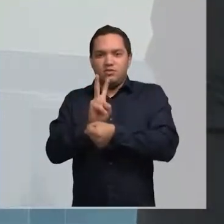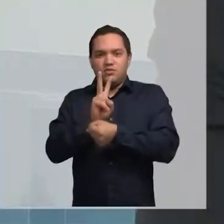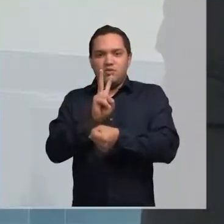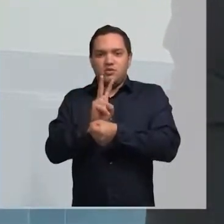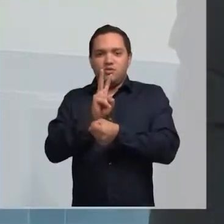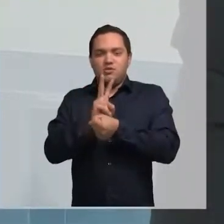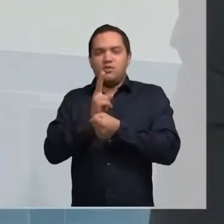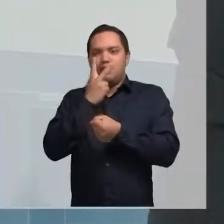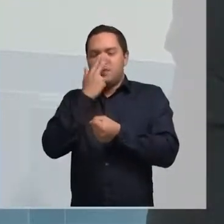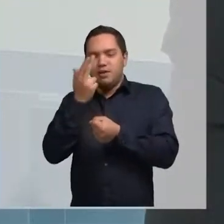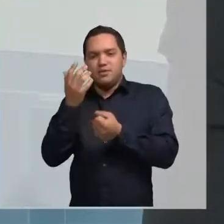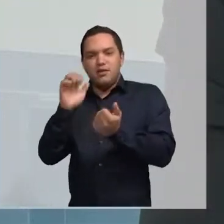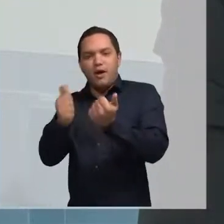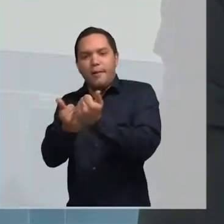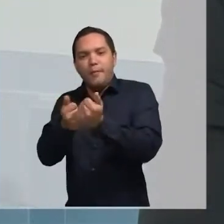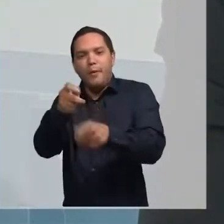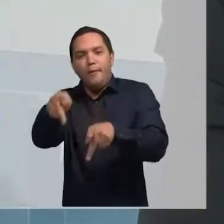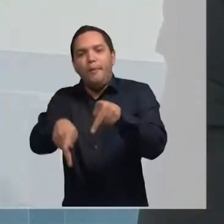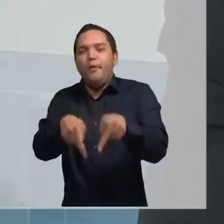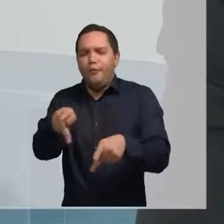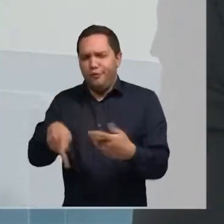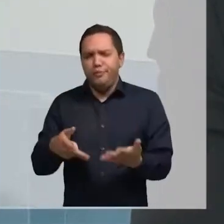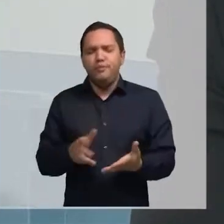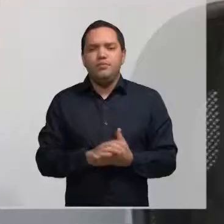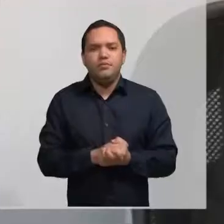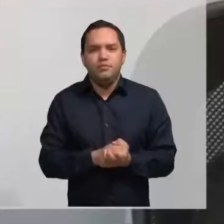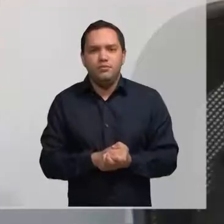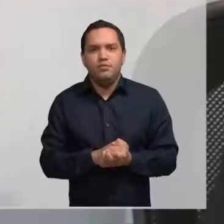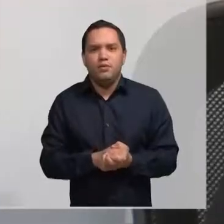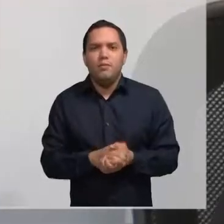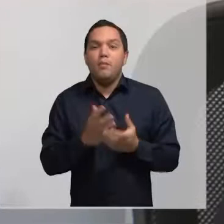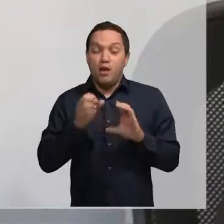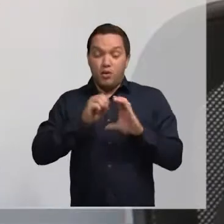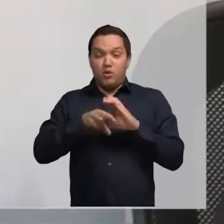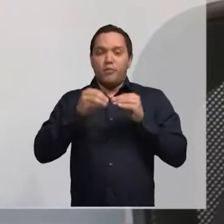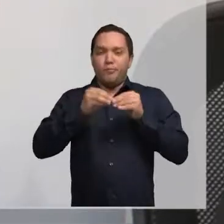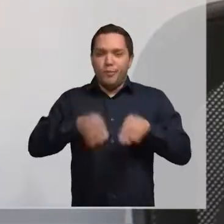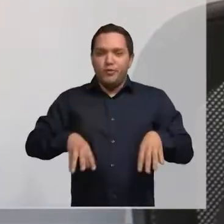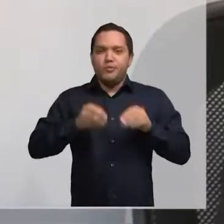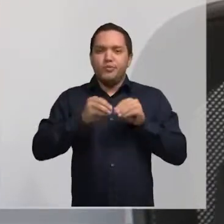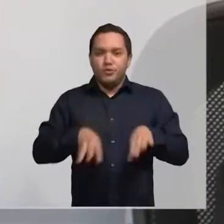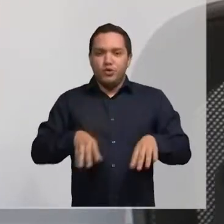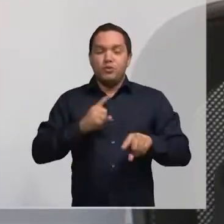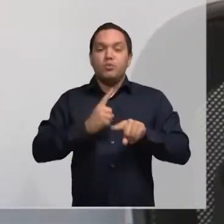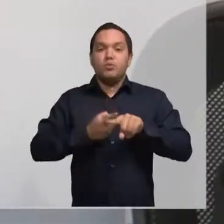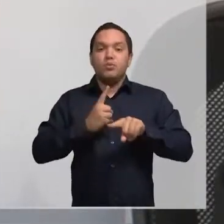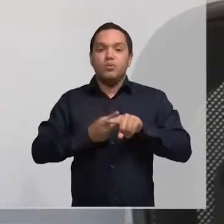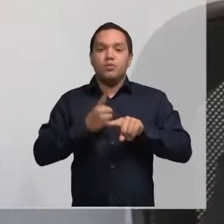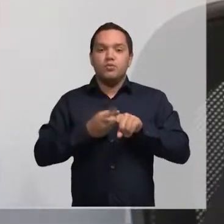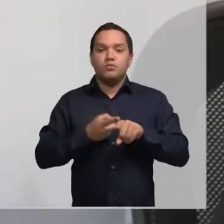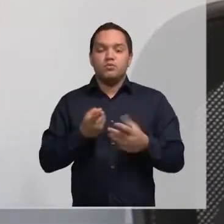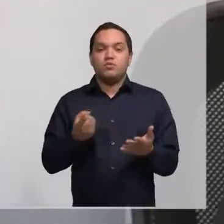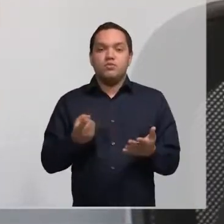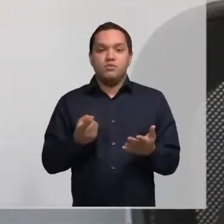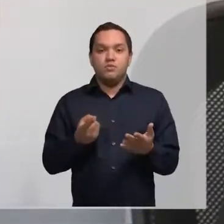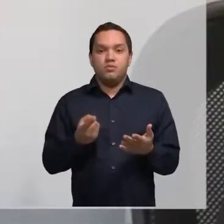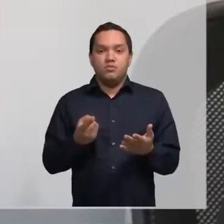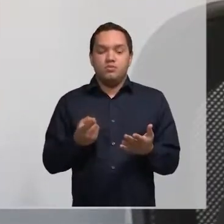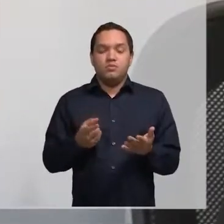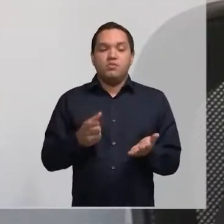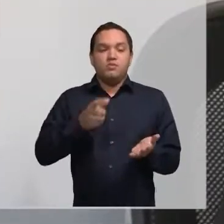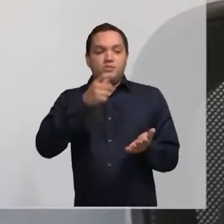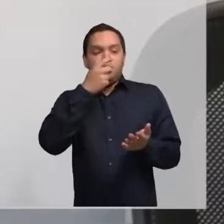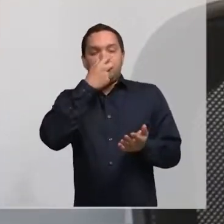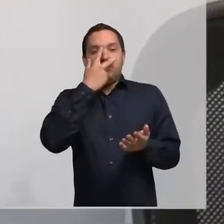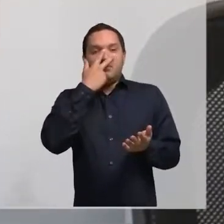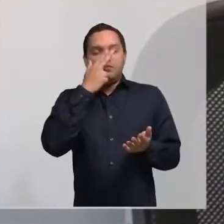vontade popular, E cara. um outro detalhe interessante, ela está pagando um preço muito caro, porque quando ela destruiu a imagem do homem público,